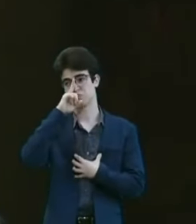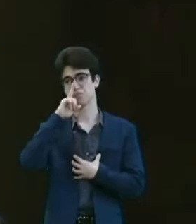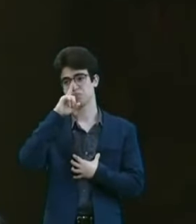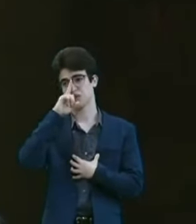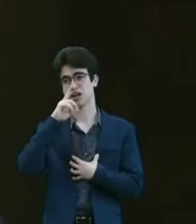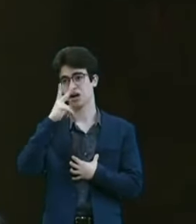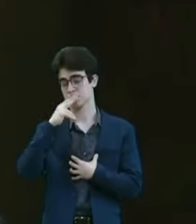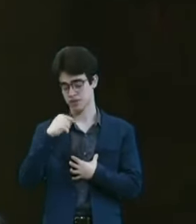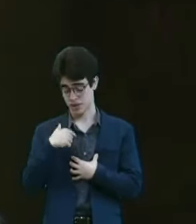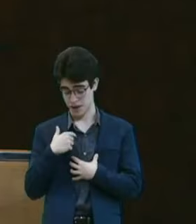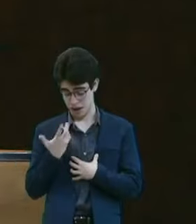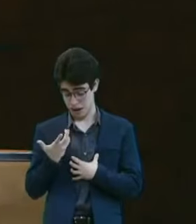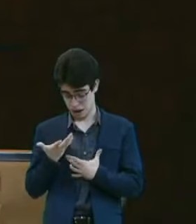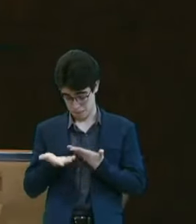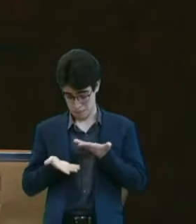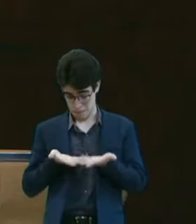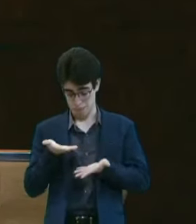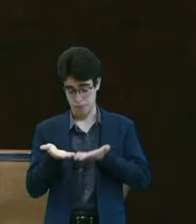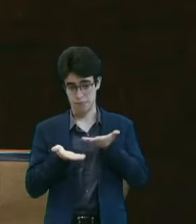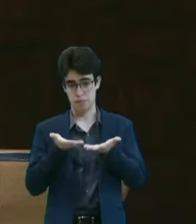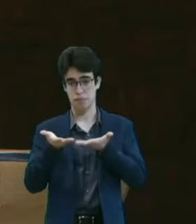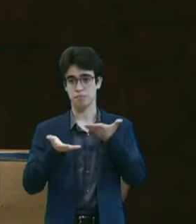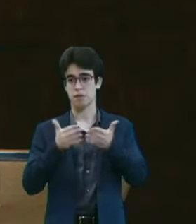dá corda e alimenta no teu coração.